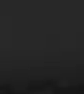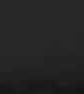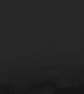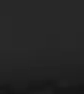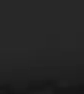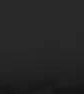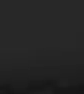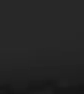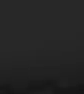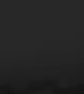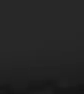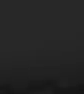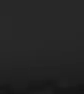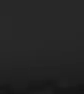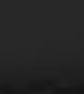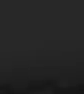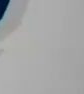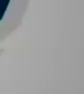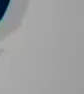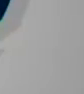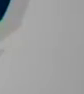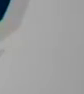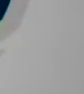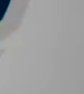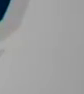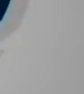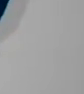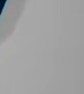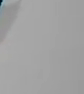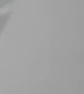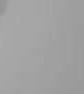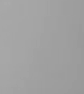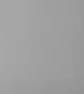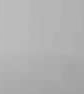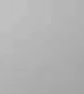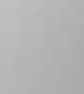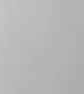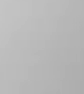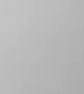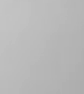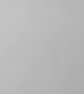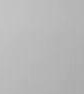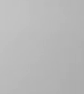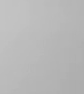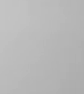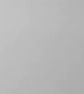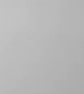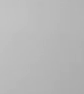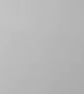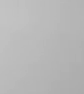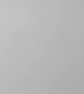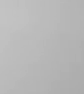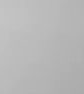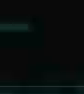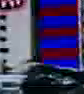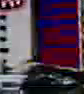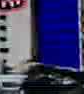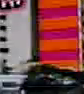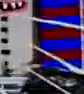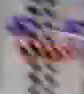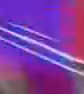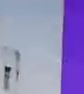tomou. Axis. Evoluir sempre. MP Consultoria. Soluções de gestão e compromisso com o resultado.